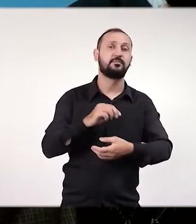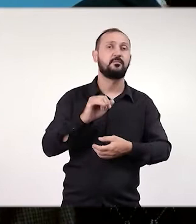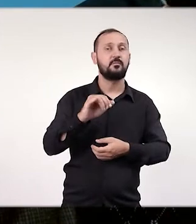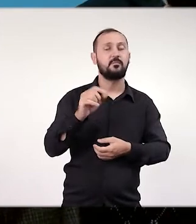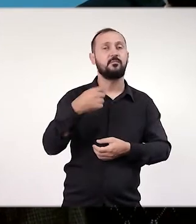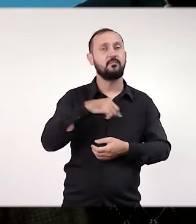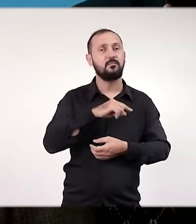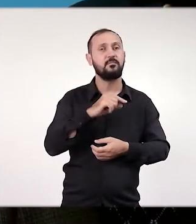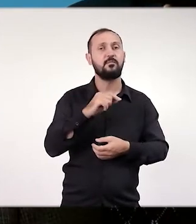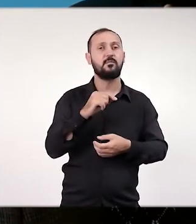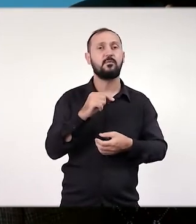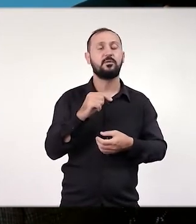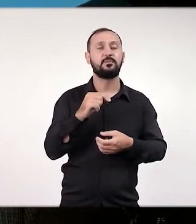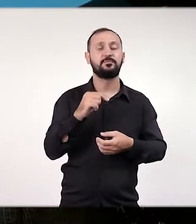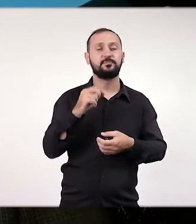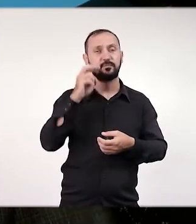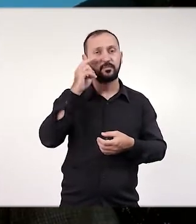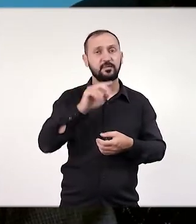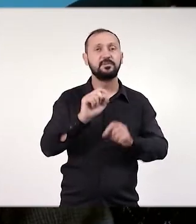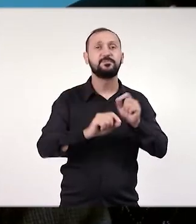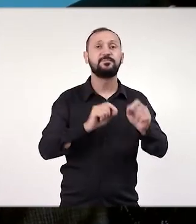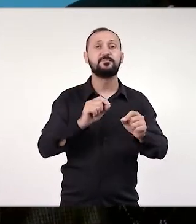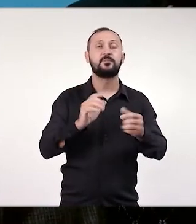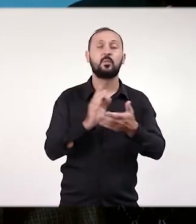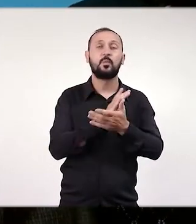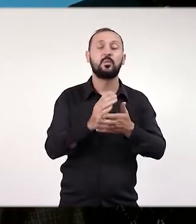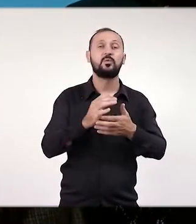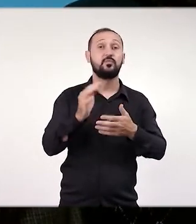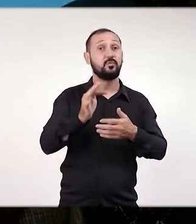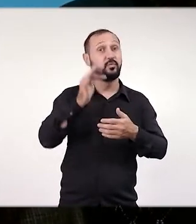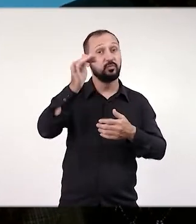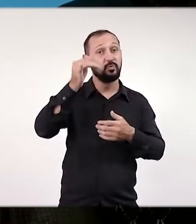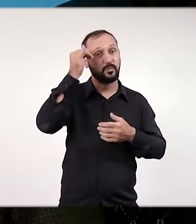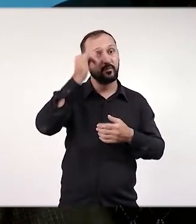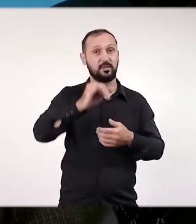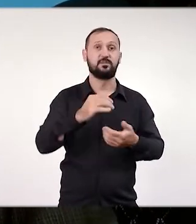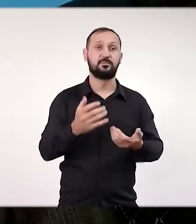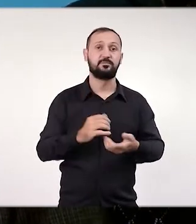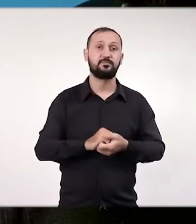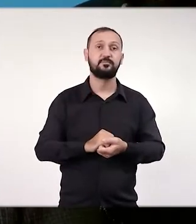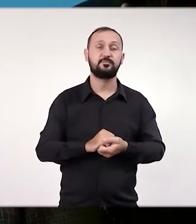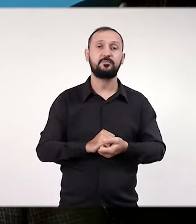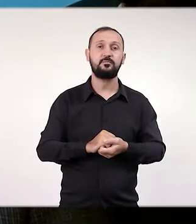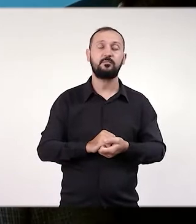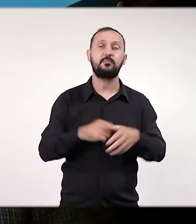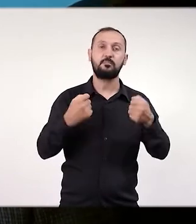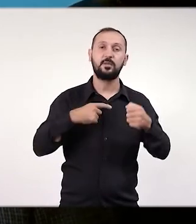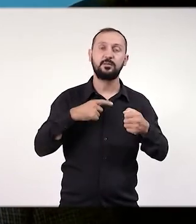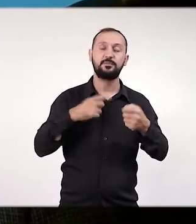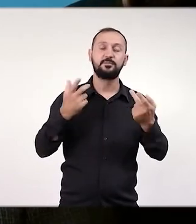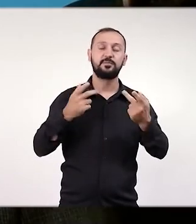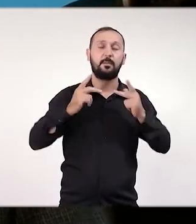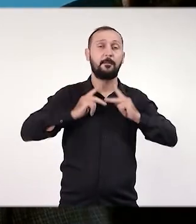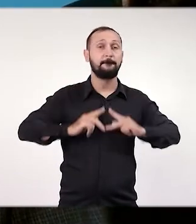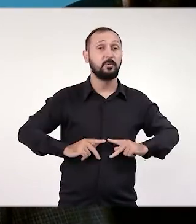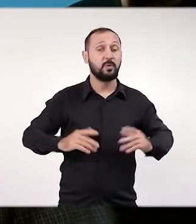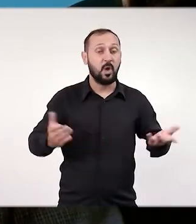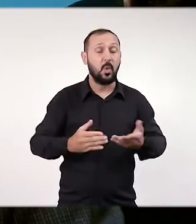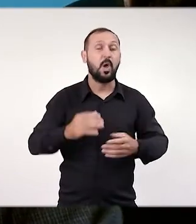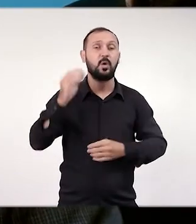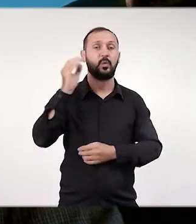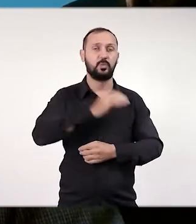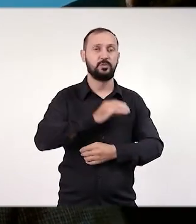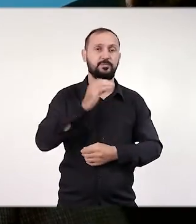Horizonte, desde que nós façamos agora algo que evite isso no futuro. Para isso tem que ter uma